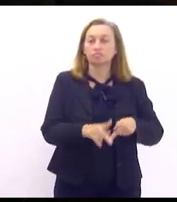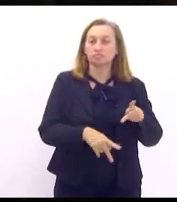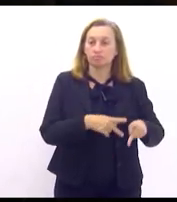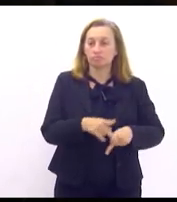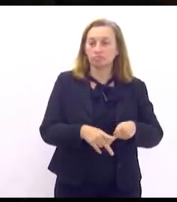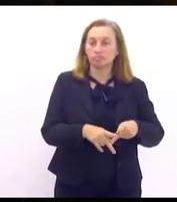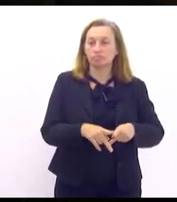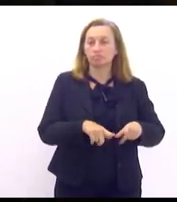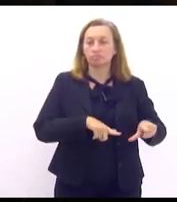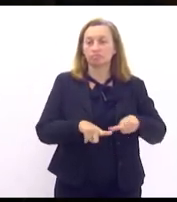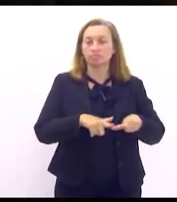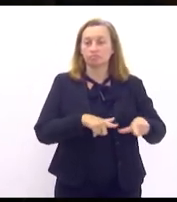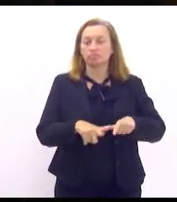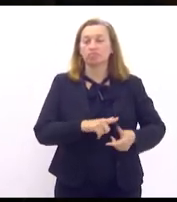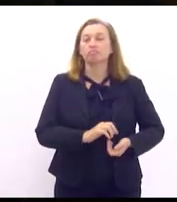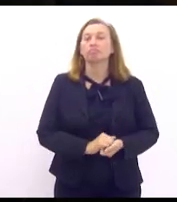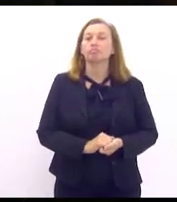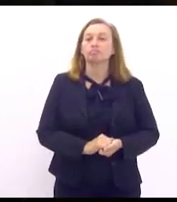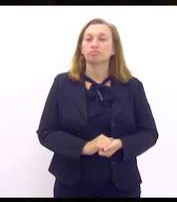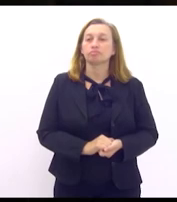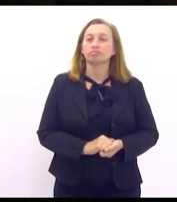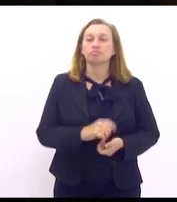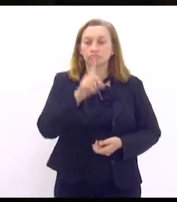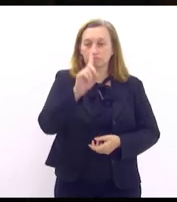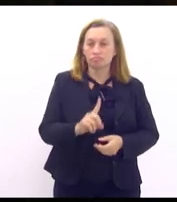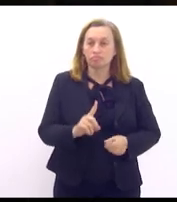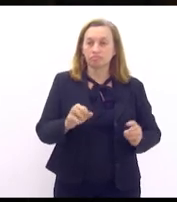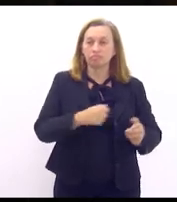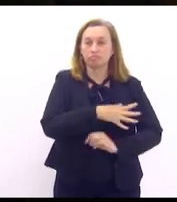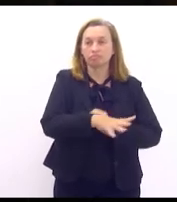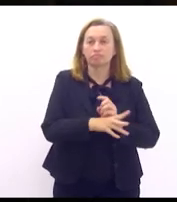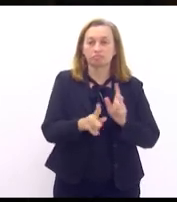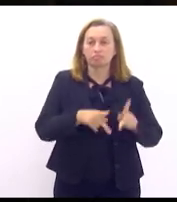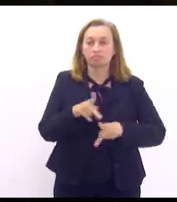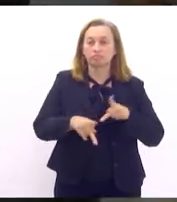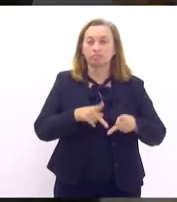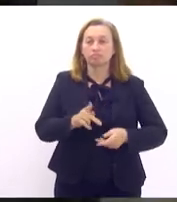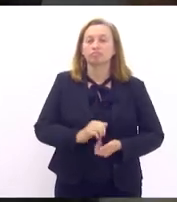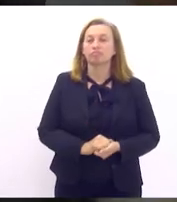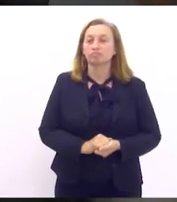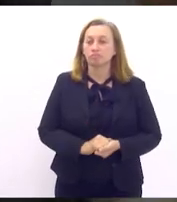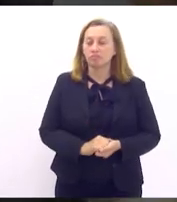trabalhadores que garantem os direitos sociais da população.